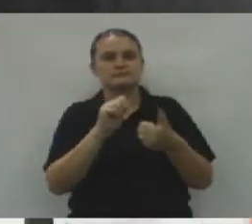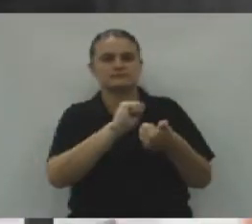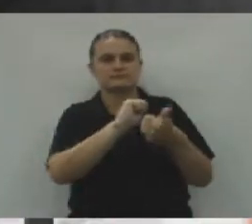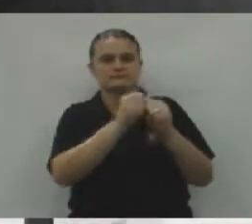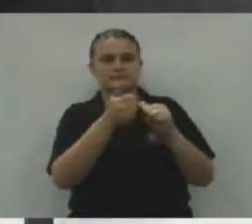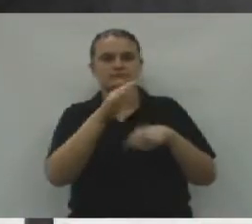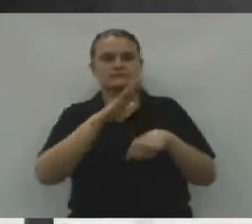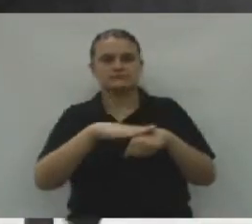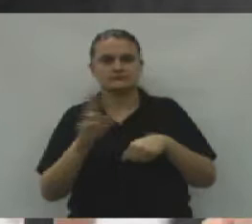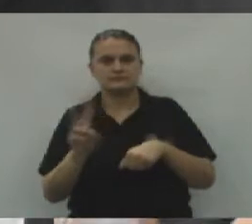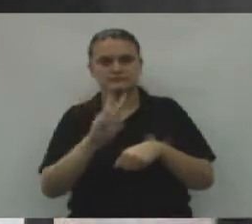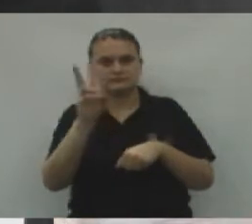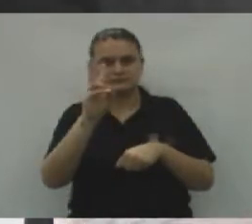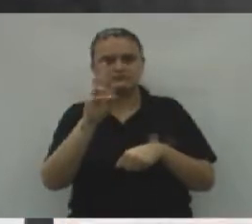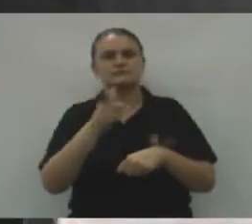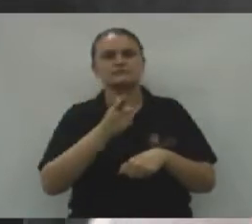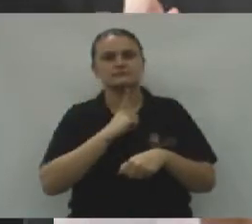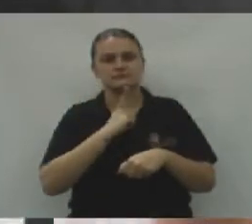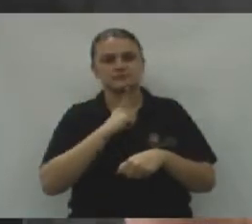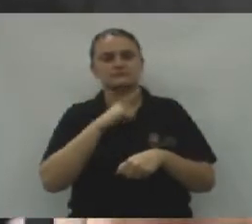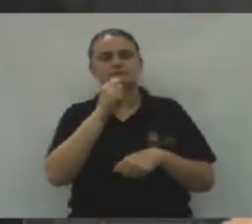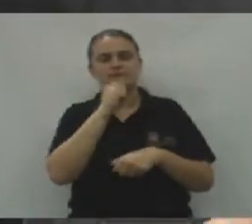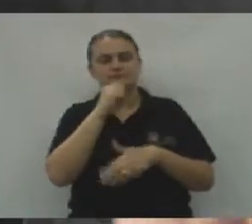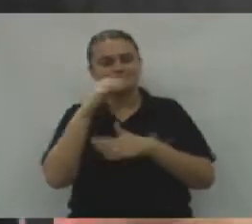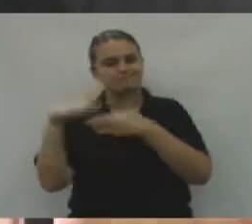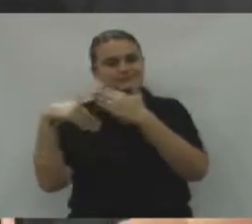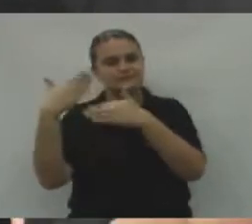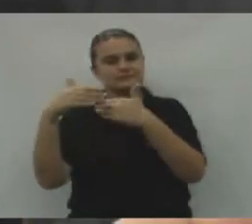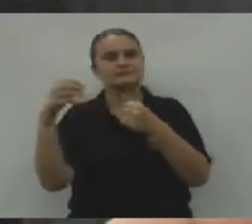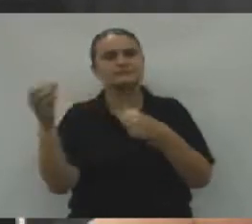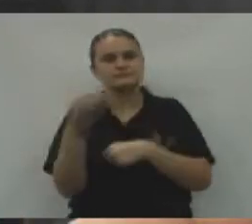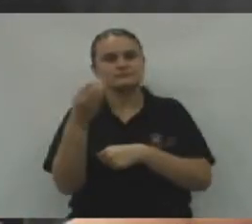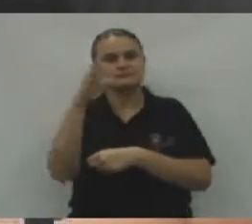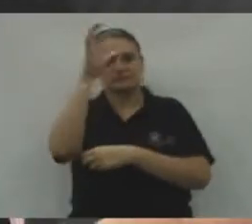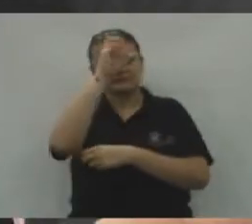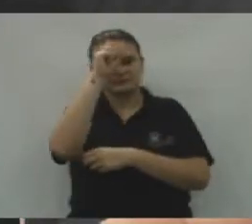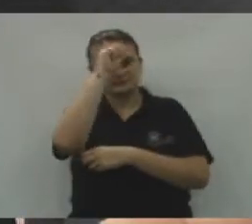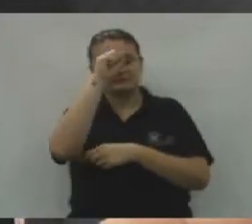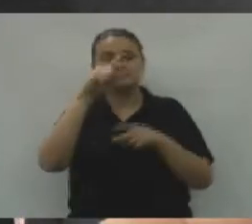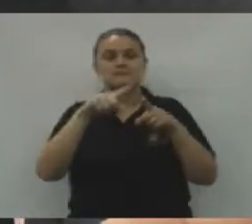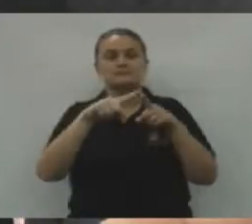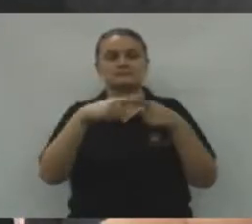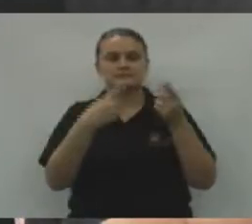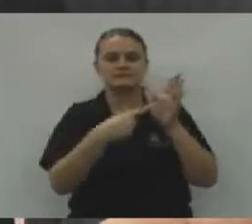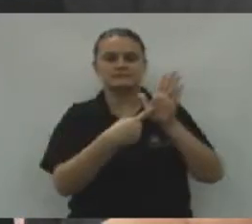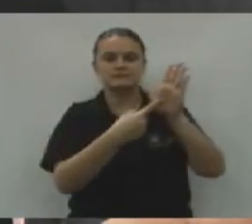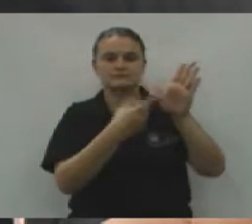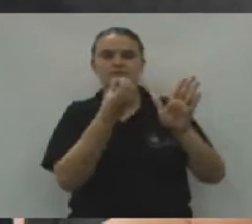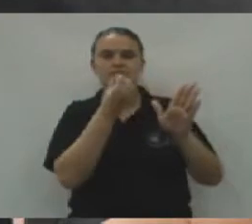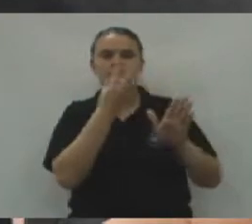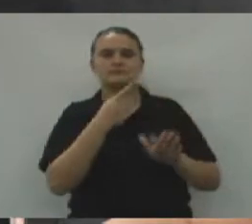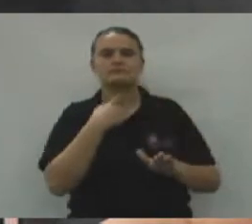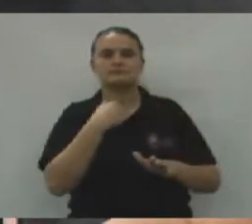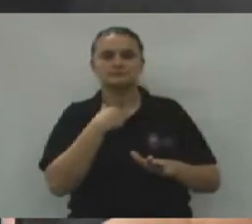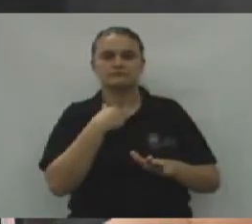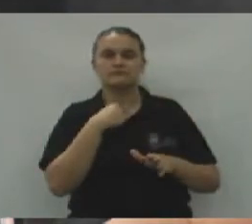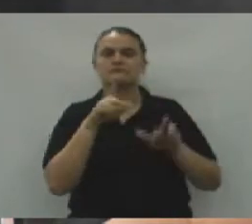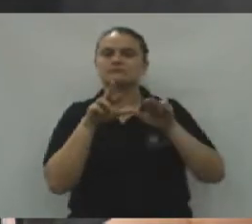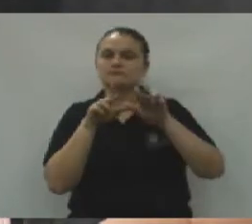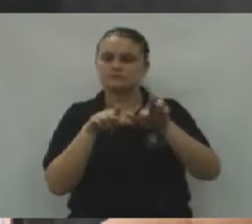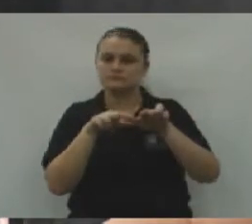ser valorizado. Tem muito ainda a ser feito, a inovar e aprender, mas demonstrando boa vontade nisso. Da